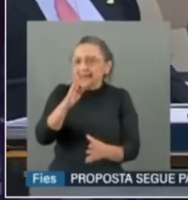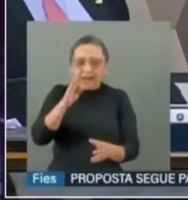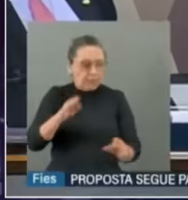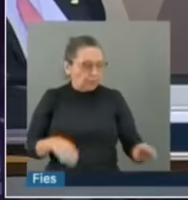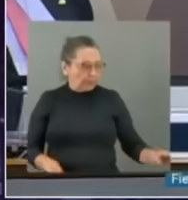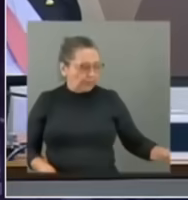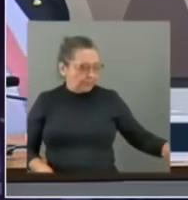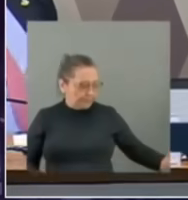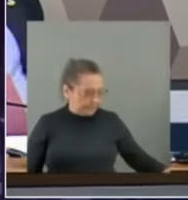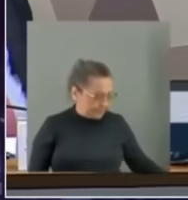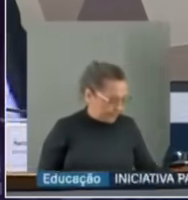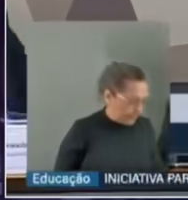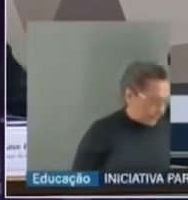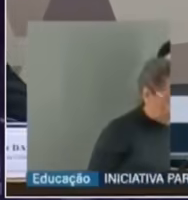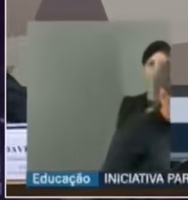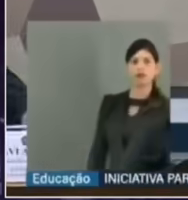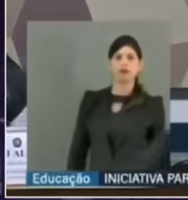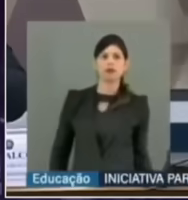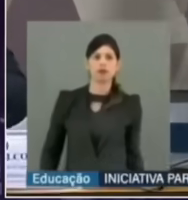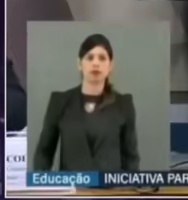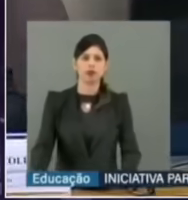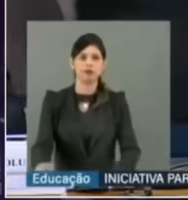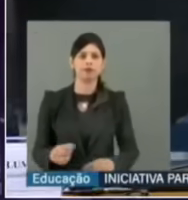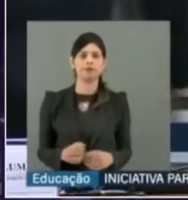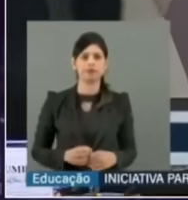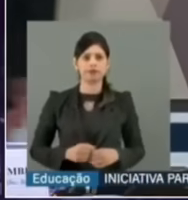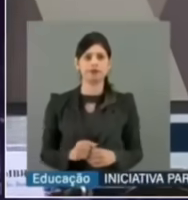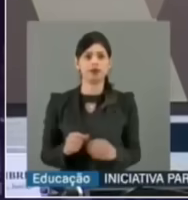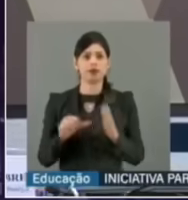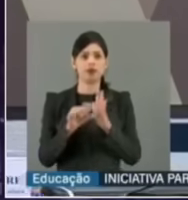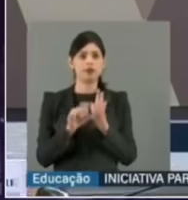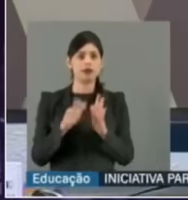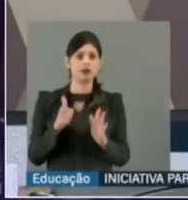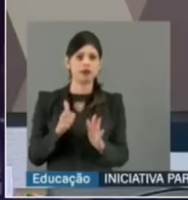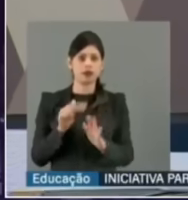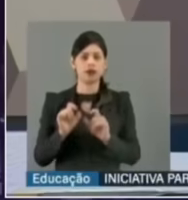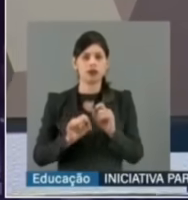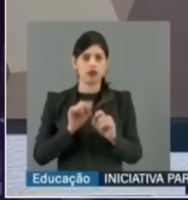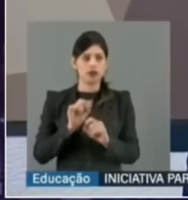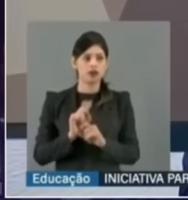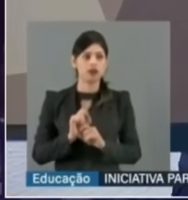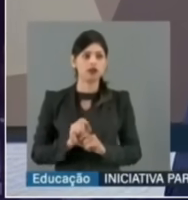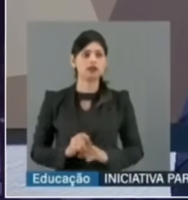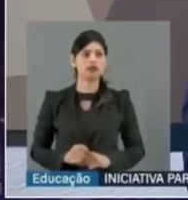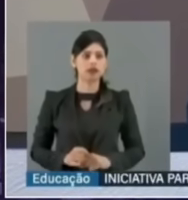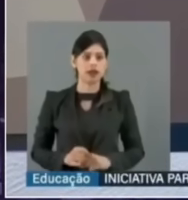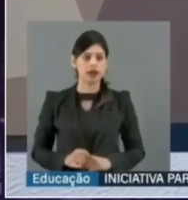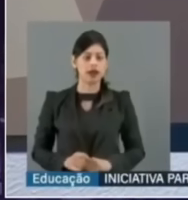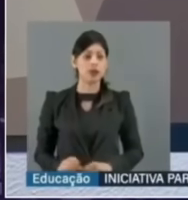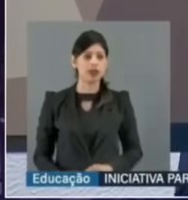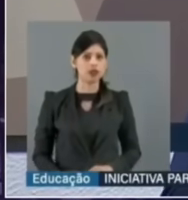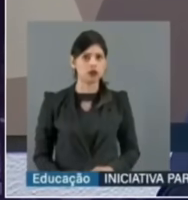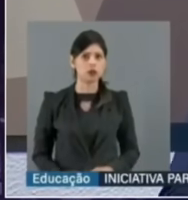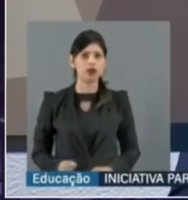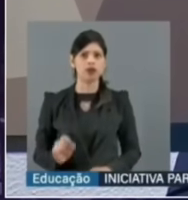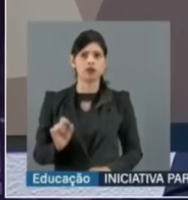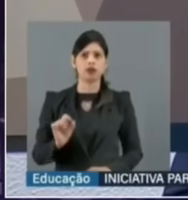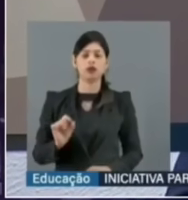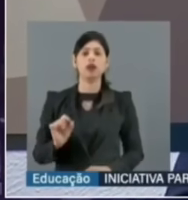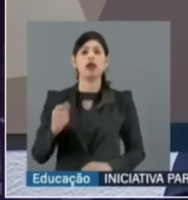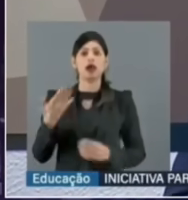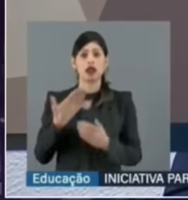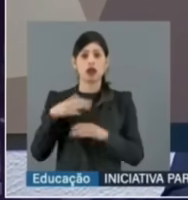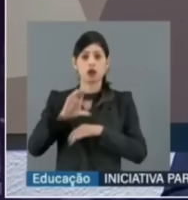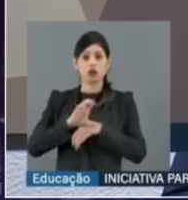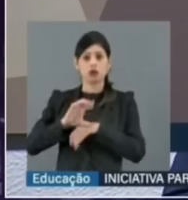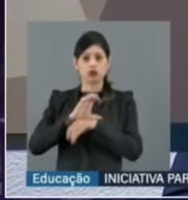a primeira presunção de constitucionalidade das leis a inconstitucionalidade